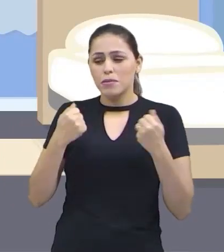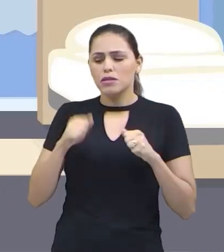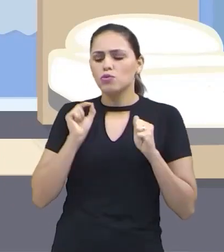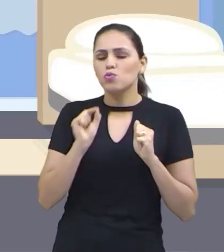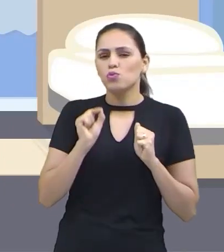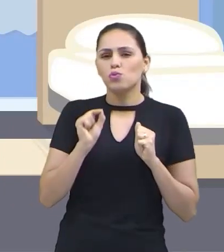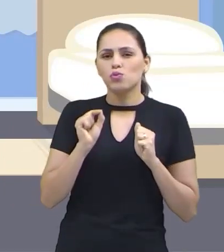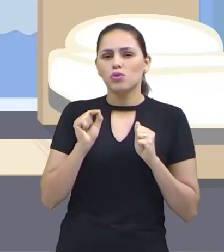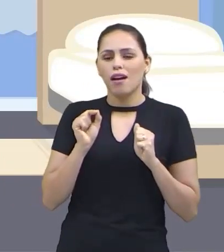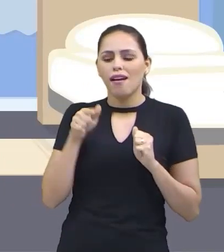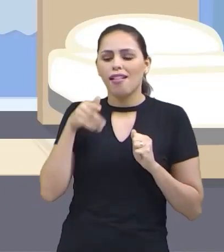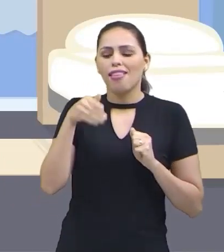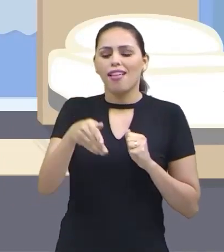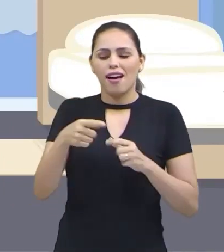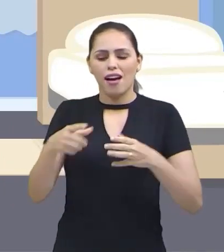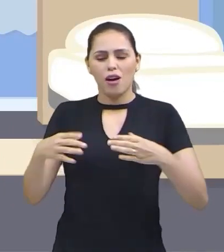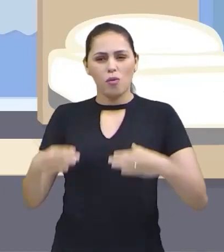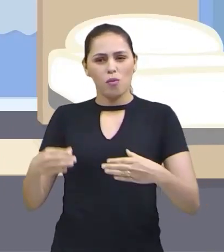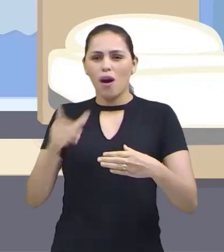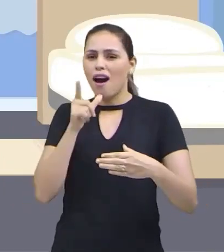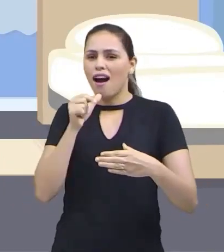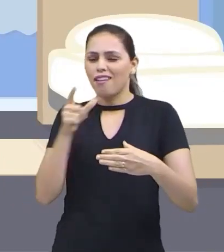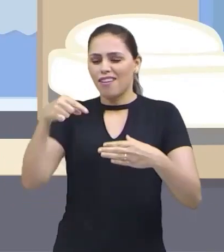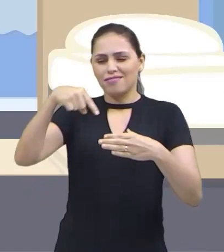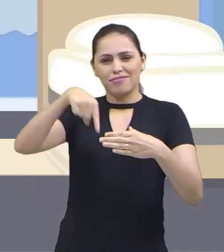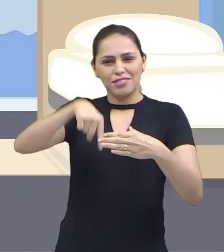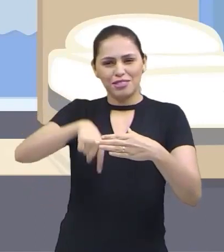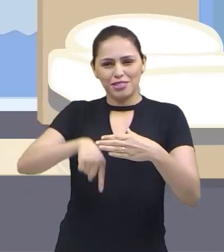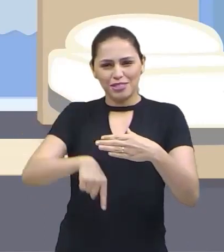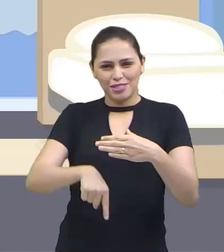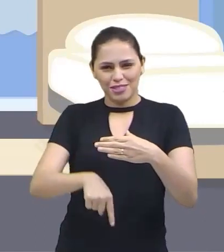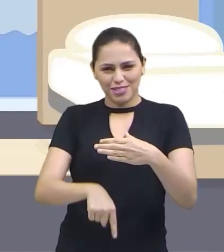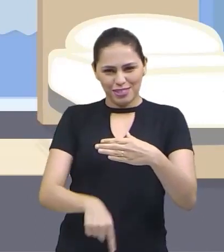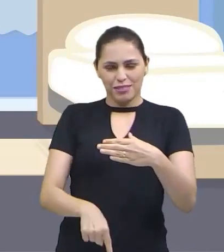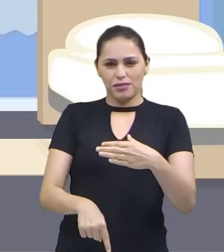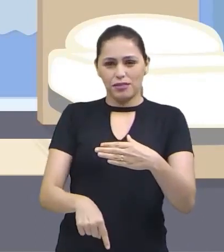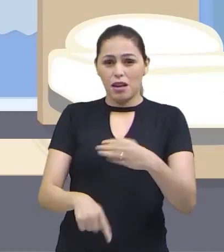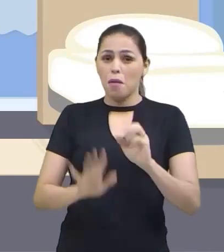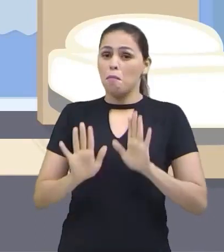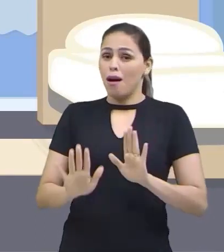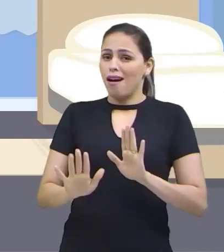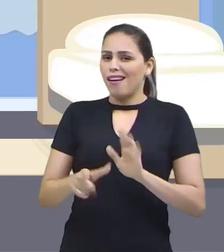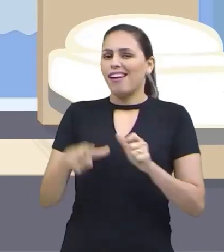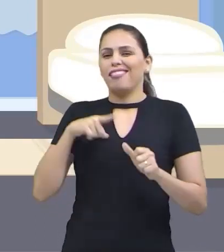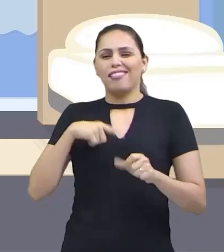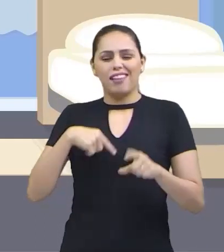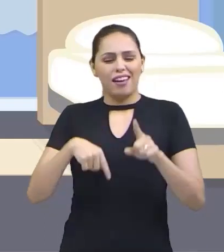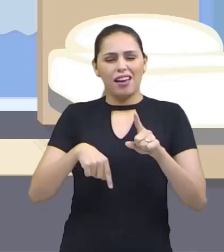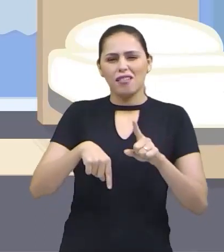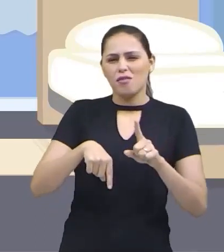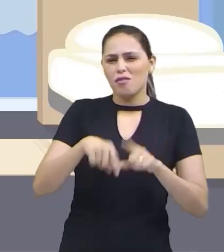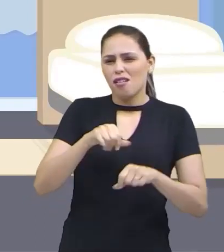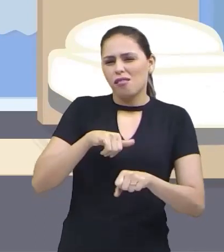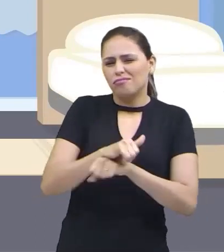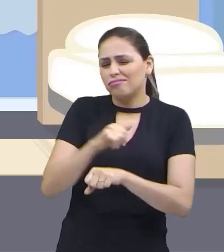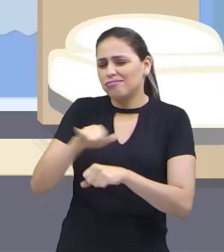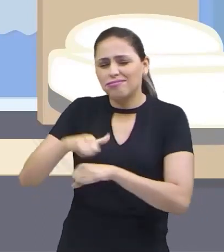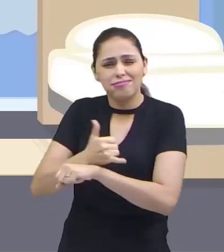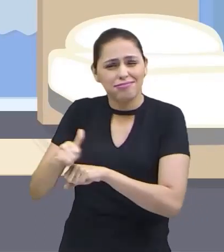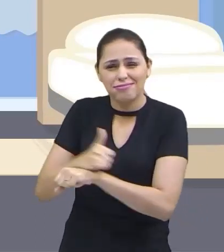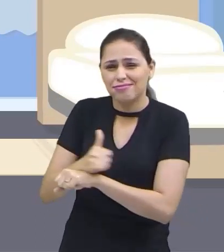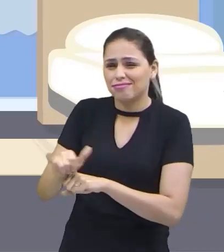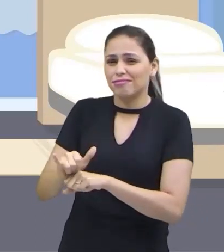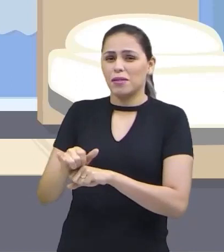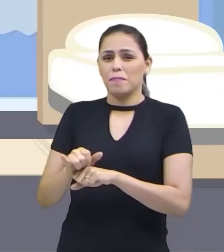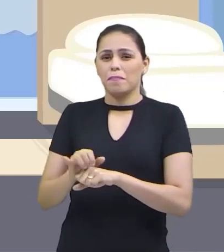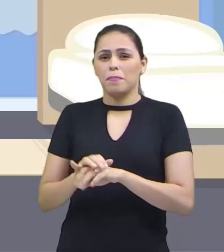do Poço Encantado. E a gente vai ter que passar por alguns obstáculos. O primeiro obstáculo na nossa floresta é Passeio